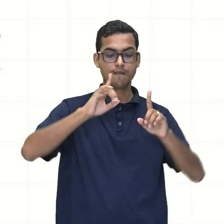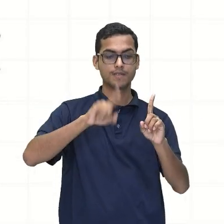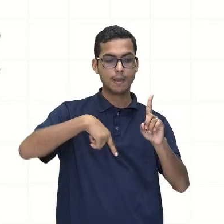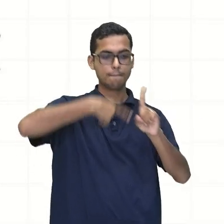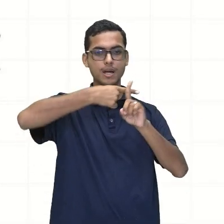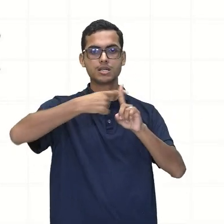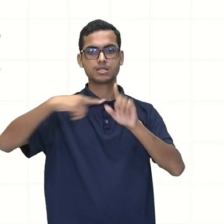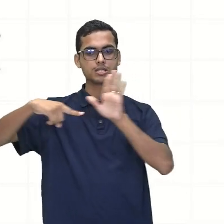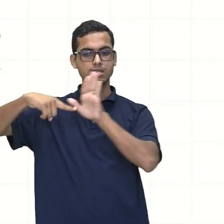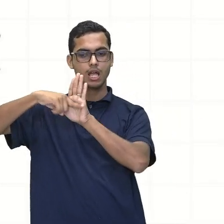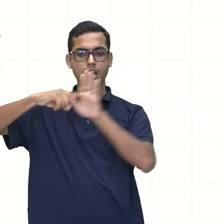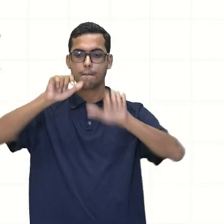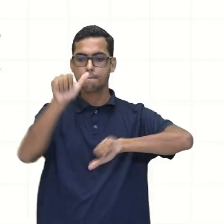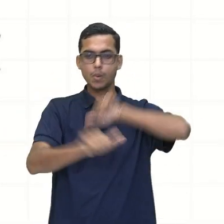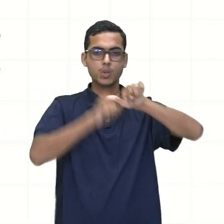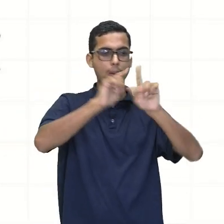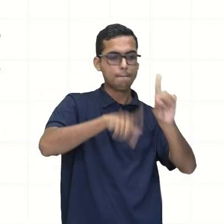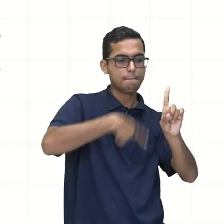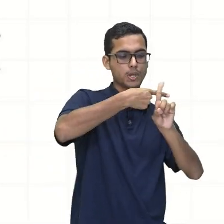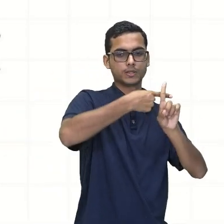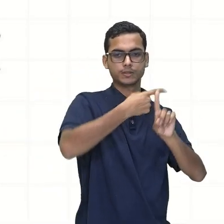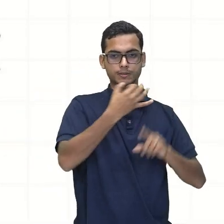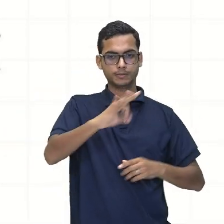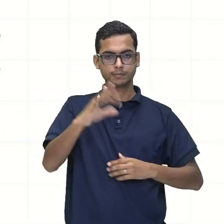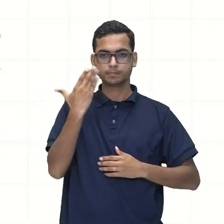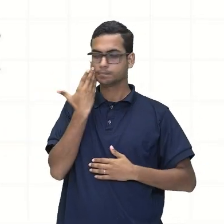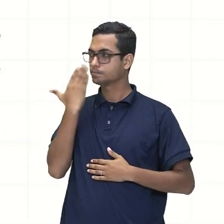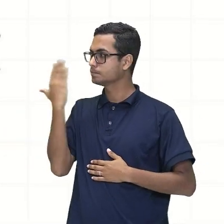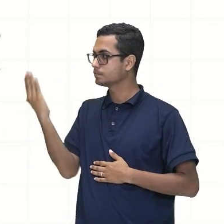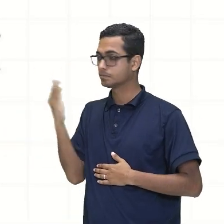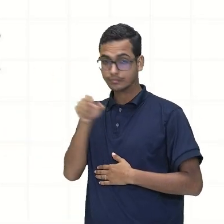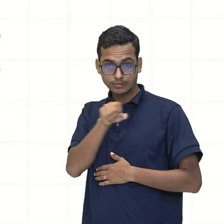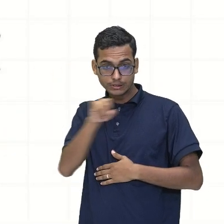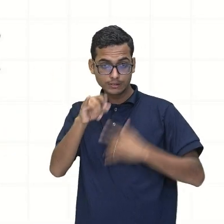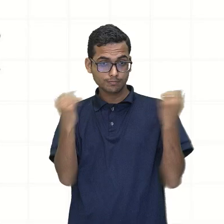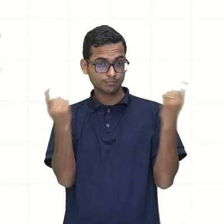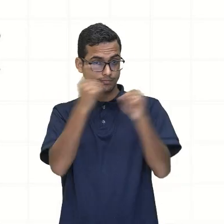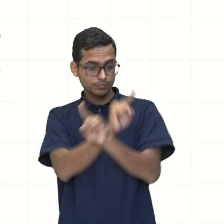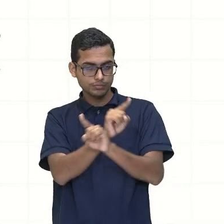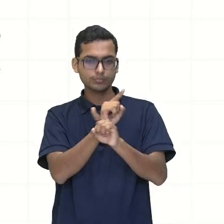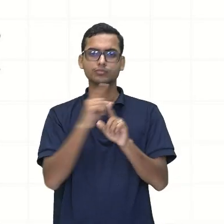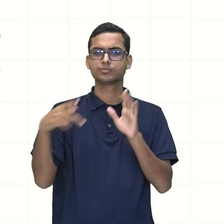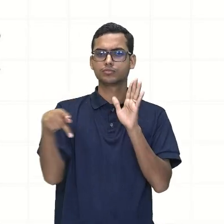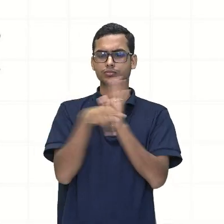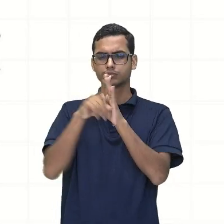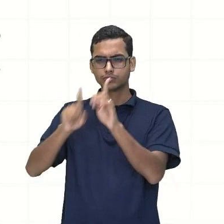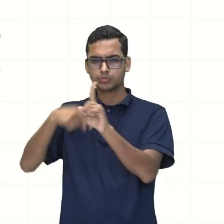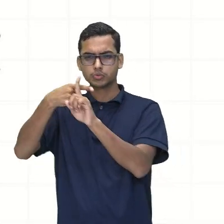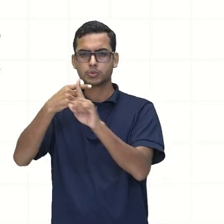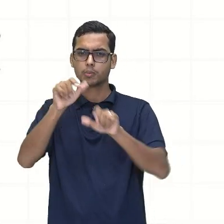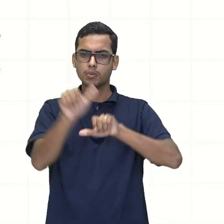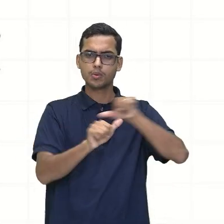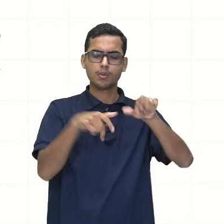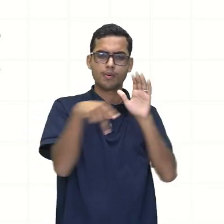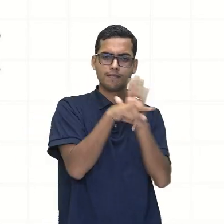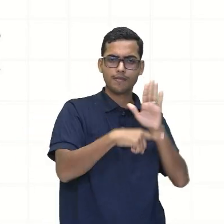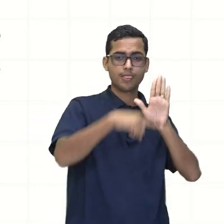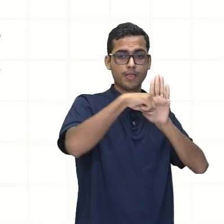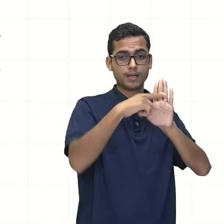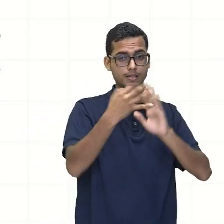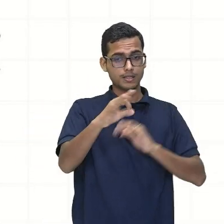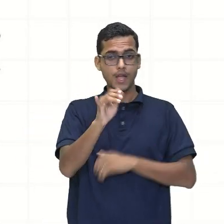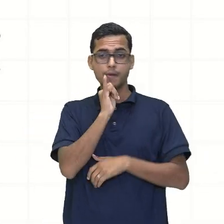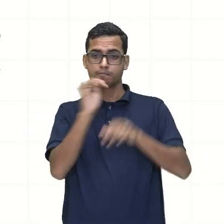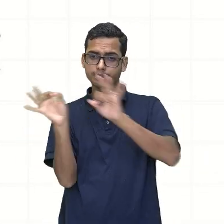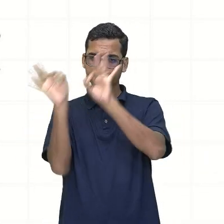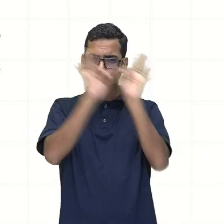era negativo passa a ser positivo. E se fosse positivo, ele ficaria negativo. Por exemplo, se a